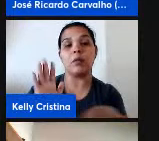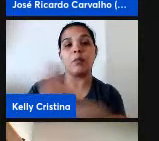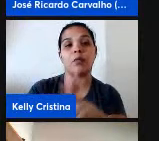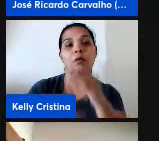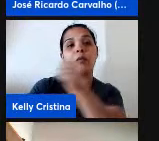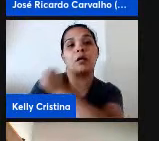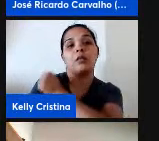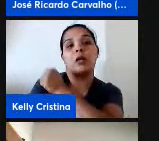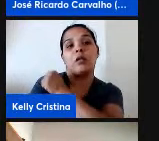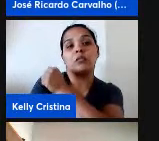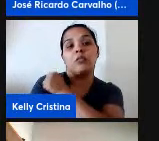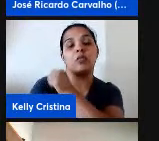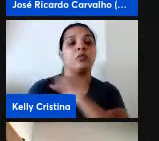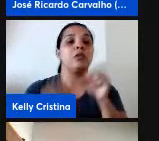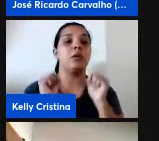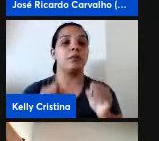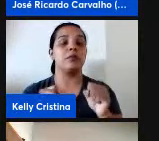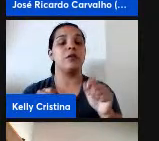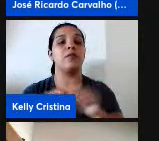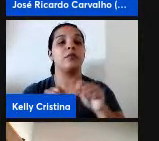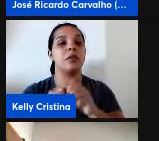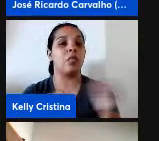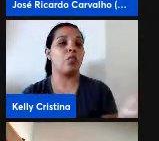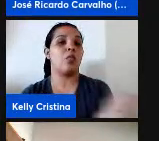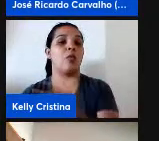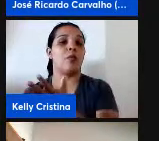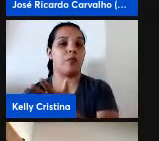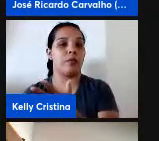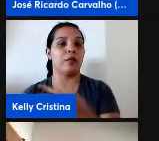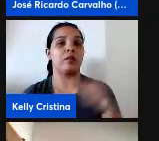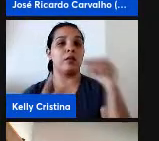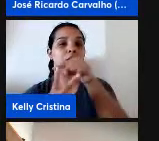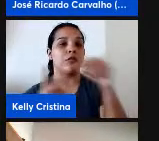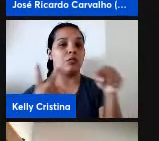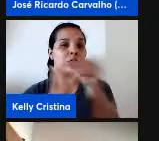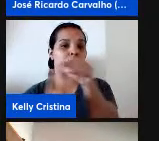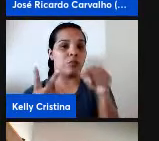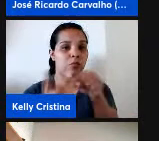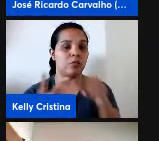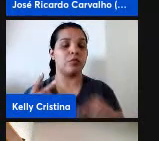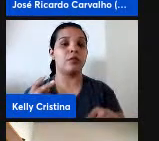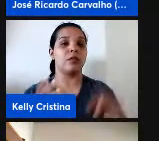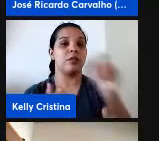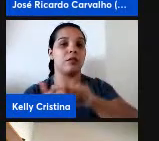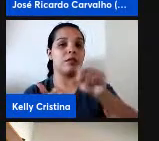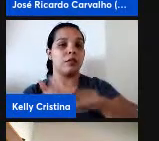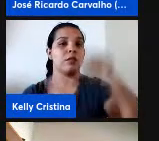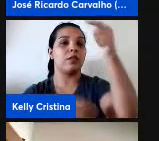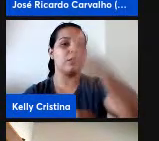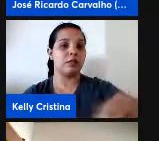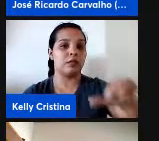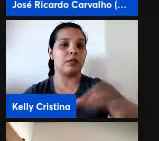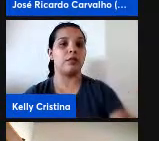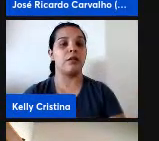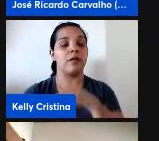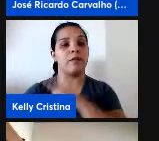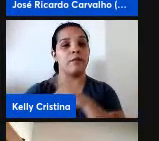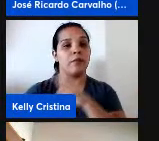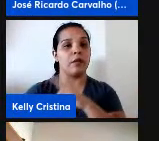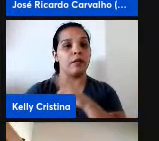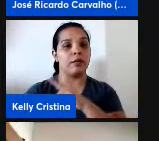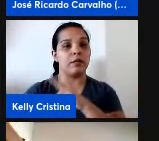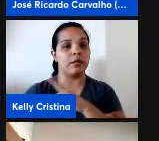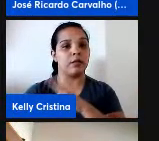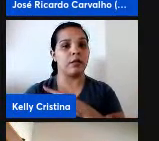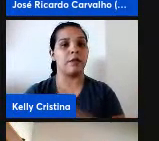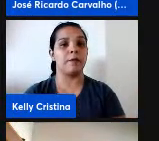ele precisa fazer uma nova versão. Então, a gente tem esses dois movimentos da reescrita, né? Aqui a gente vai ter, então, a